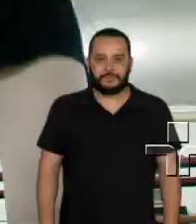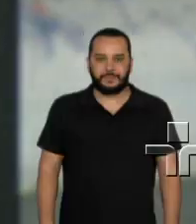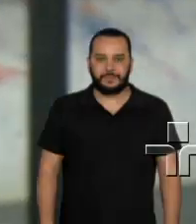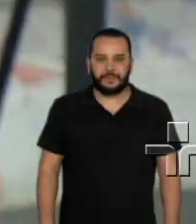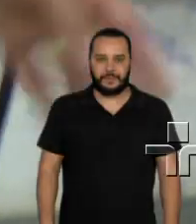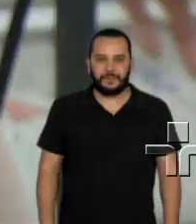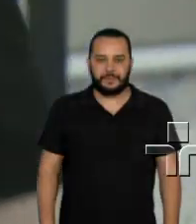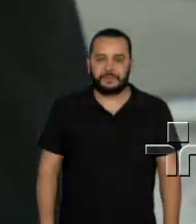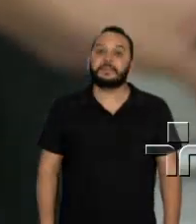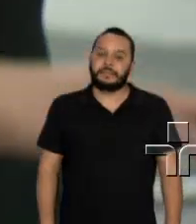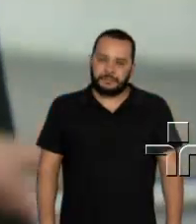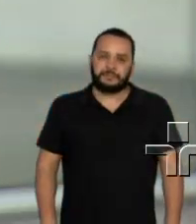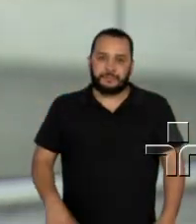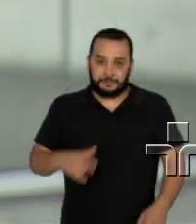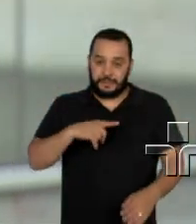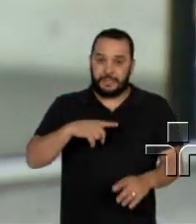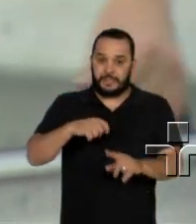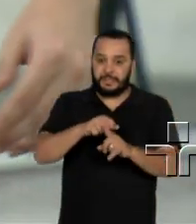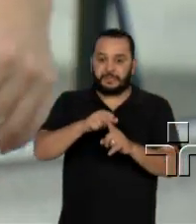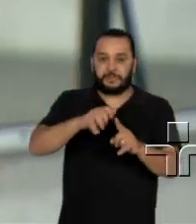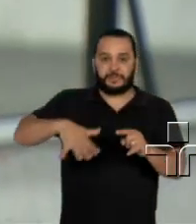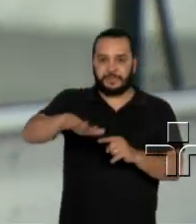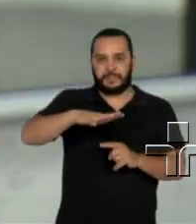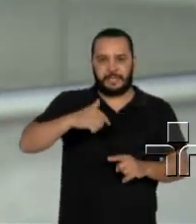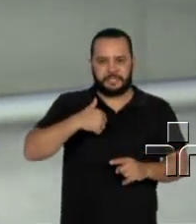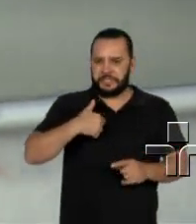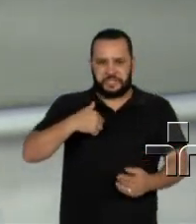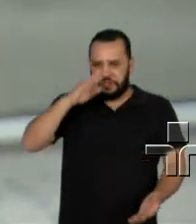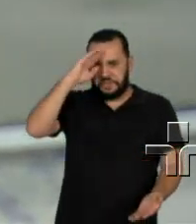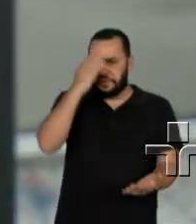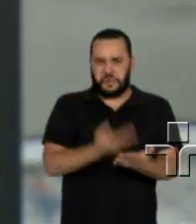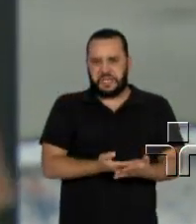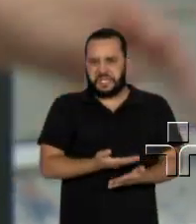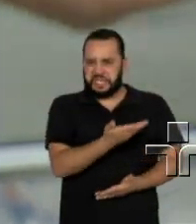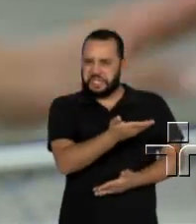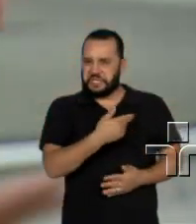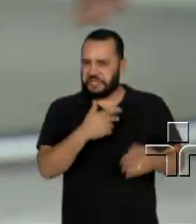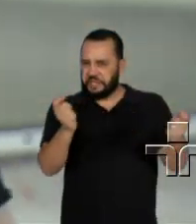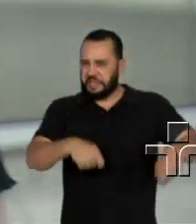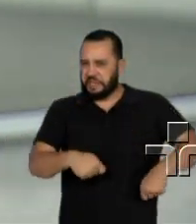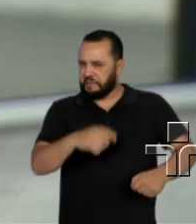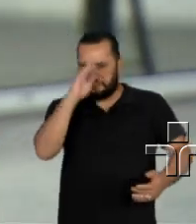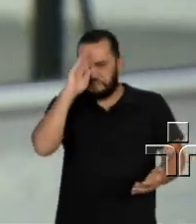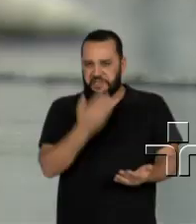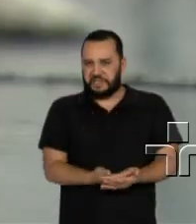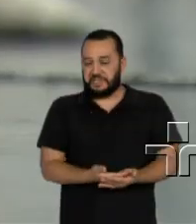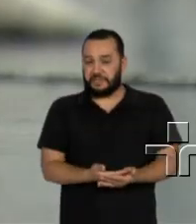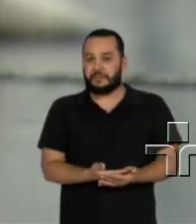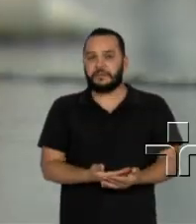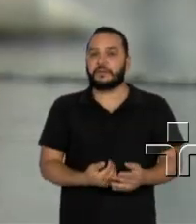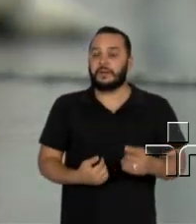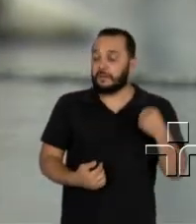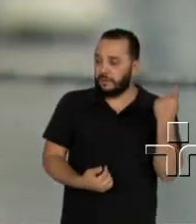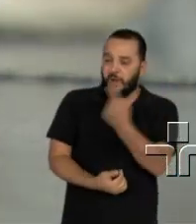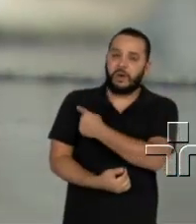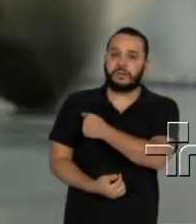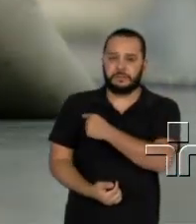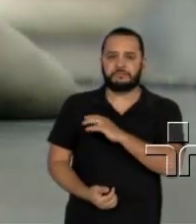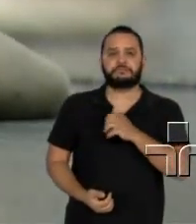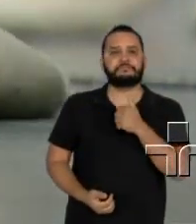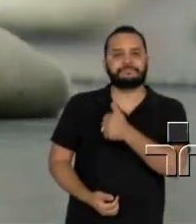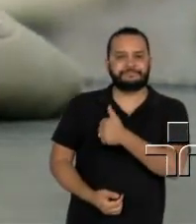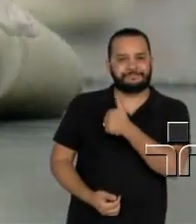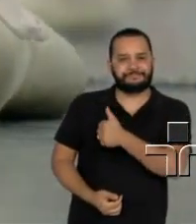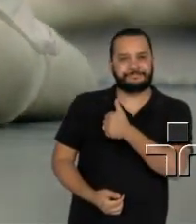numa sociedade que às vezes dúvida nas nossas capacidades então eu acho que a gente na arte